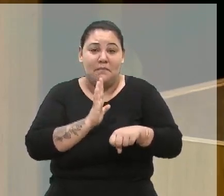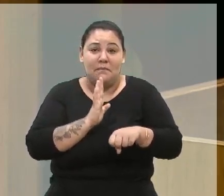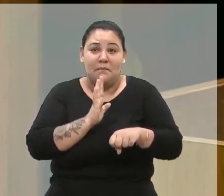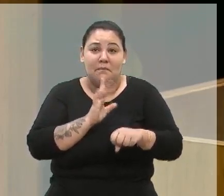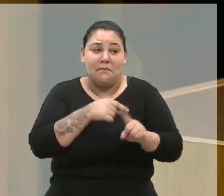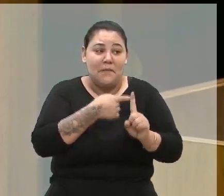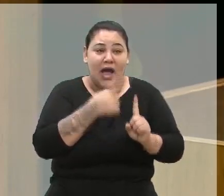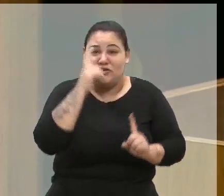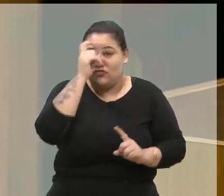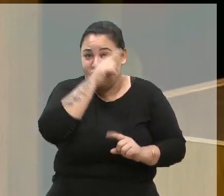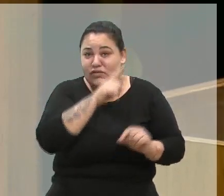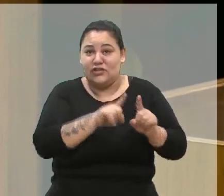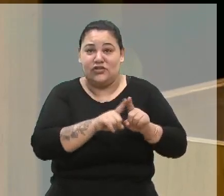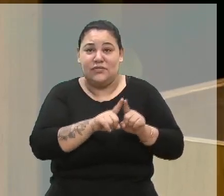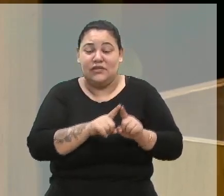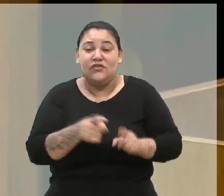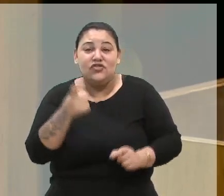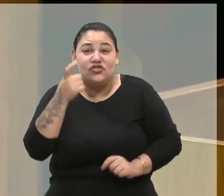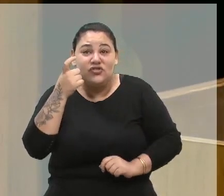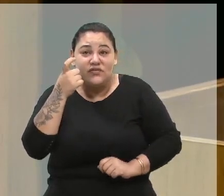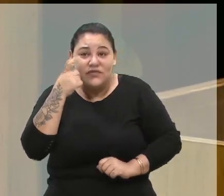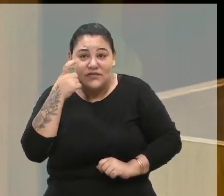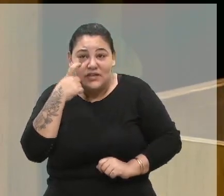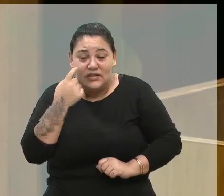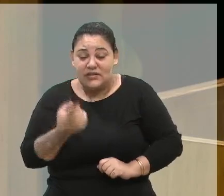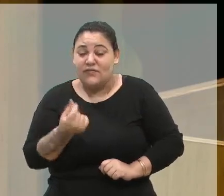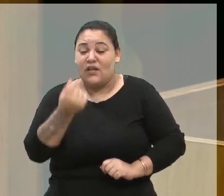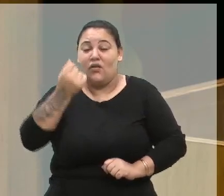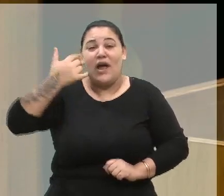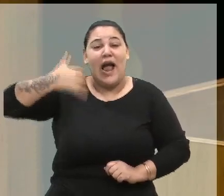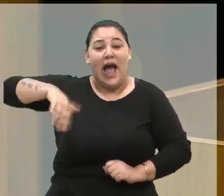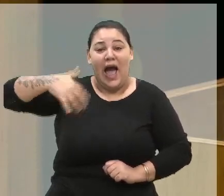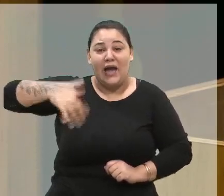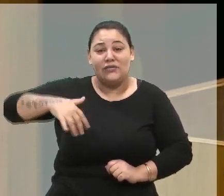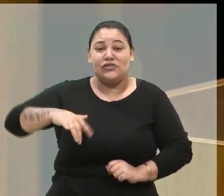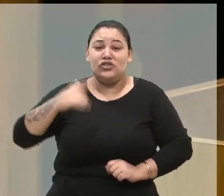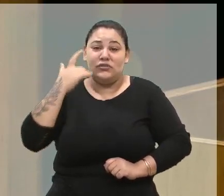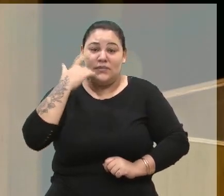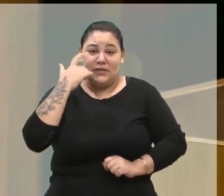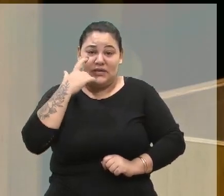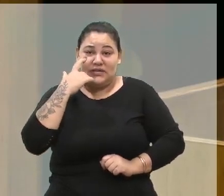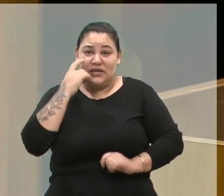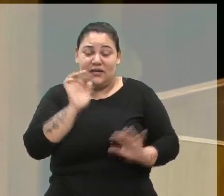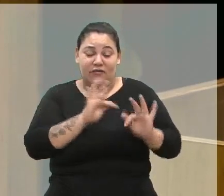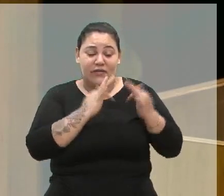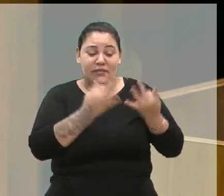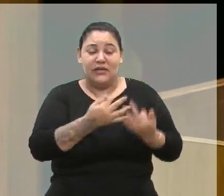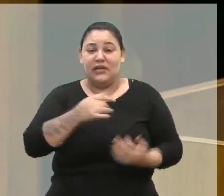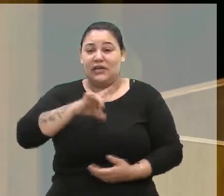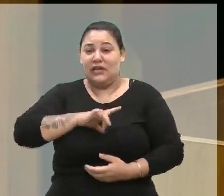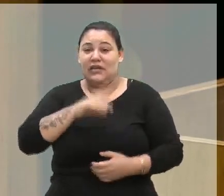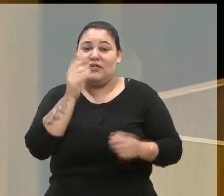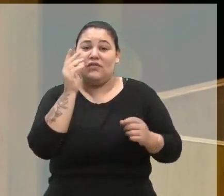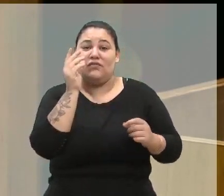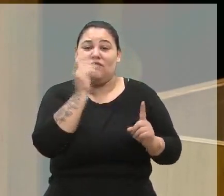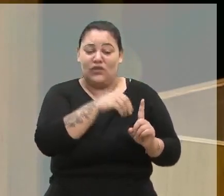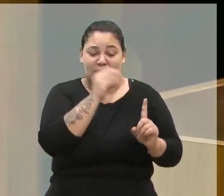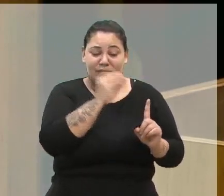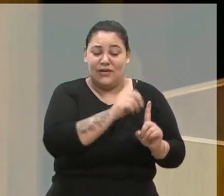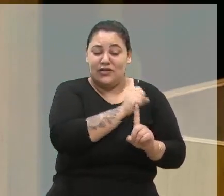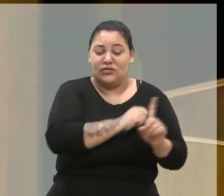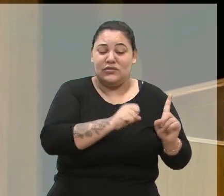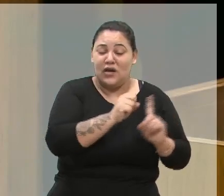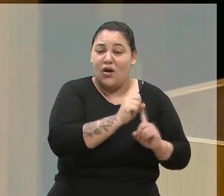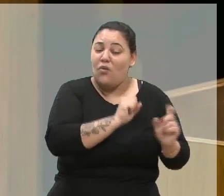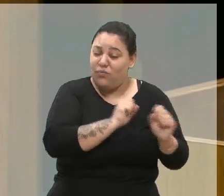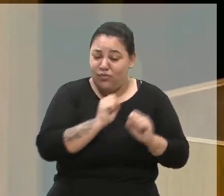a gente vê esses valores altos e pensa que famílias com muita vulnerabilidade social podem ter